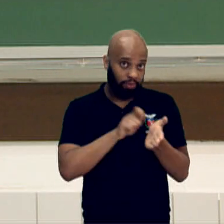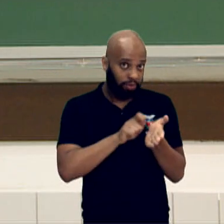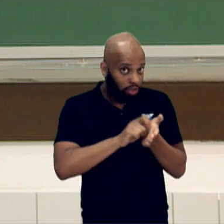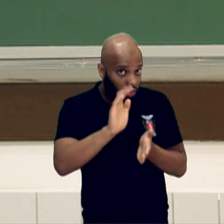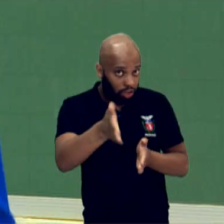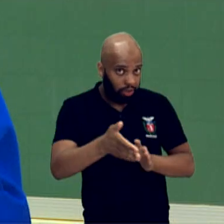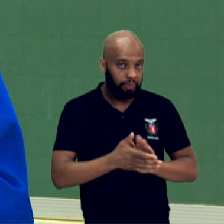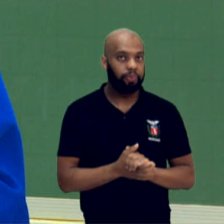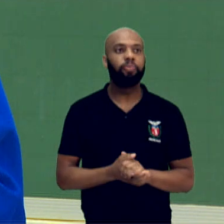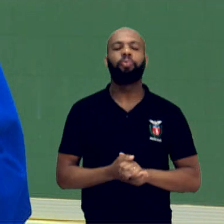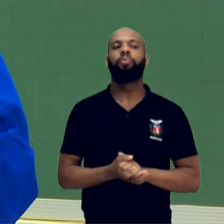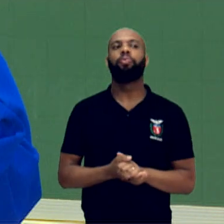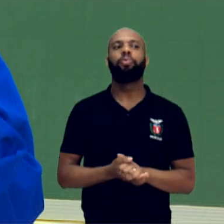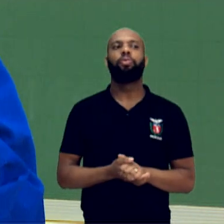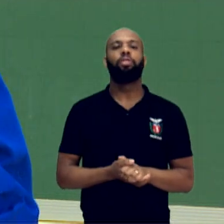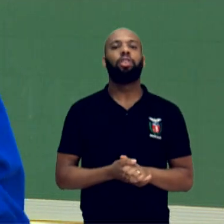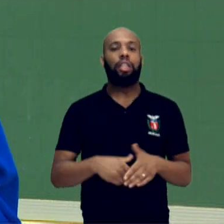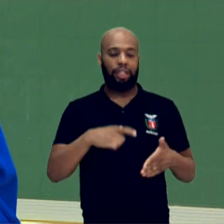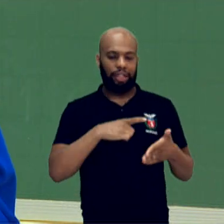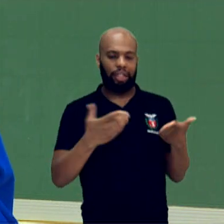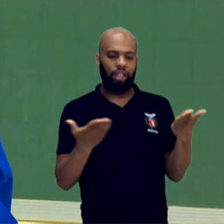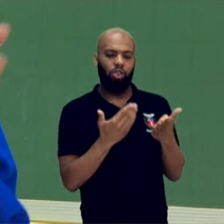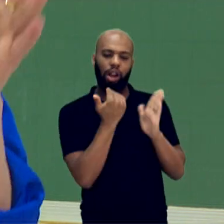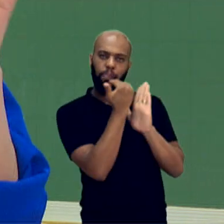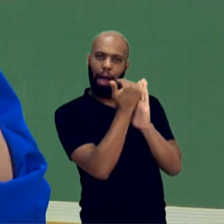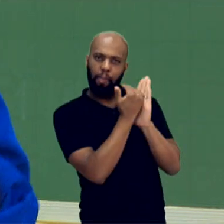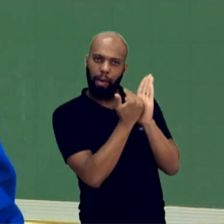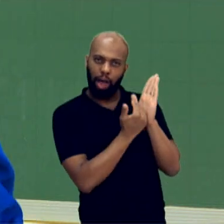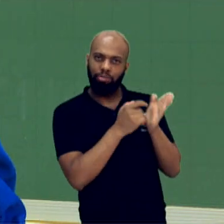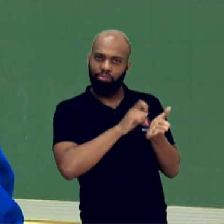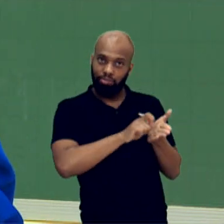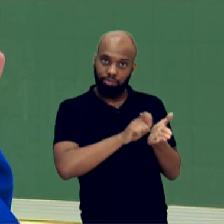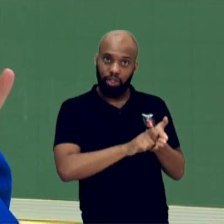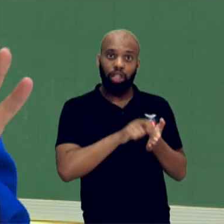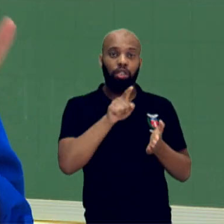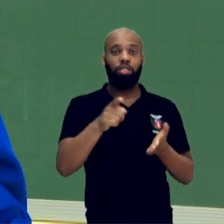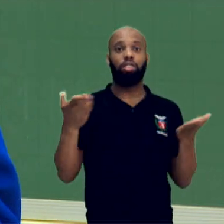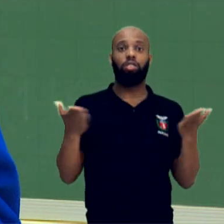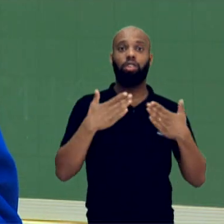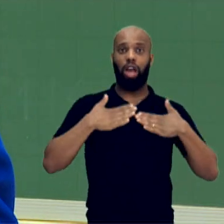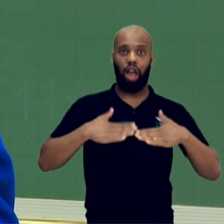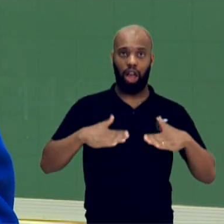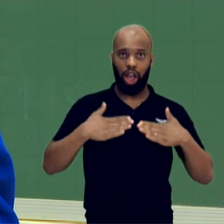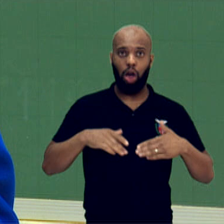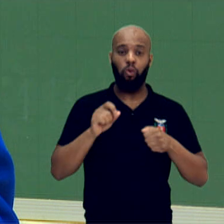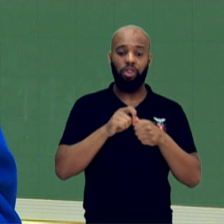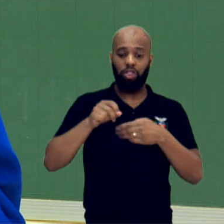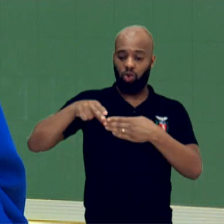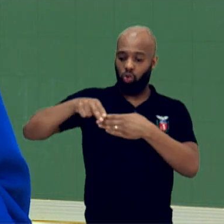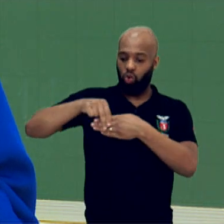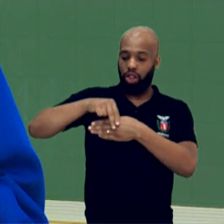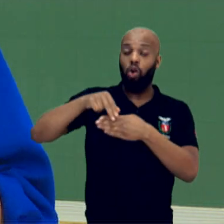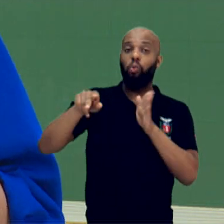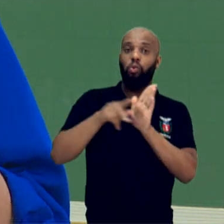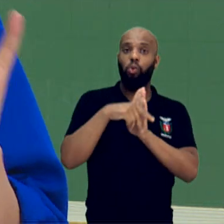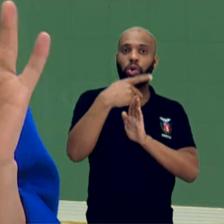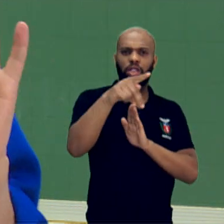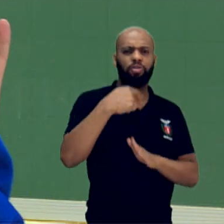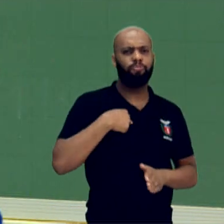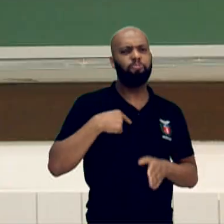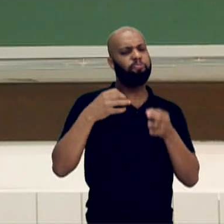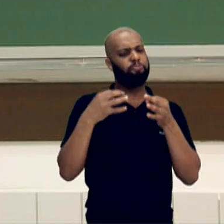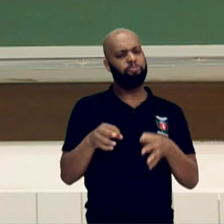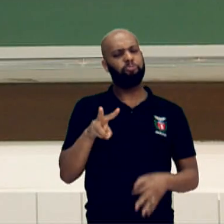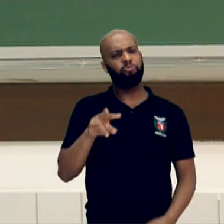Escreveram? Então, vocês têm agora tudo escrito. Vocês, com calma, vocês vão fazer o cordel de vocês. Eu tenho certeza que vai ficar